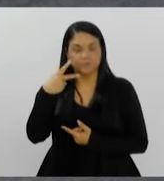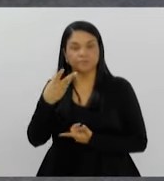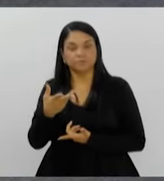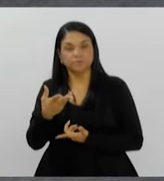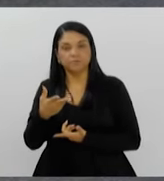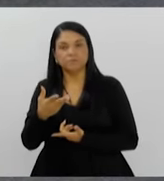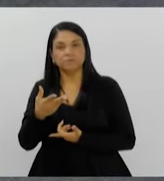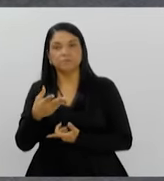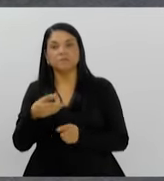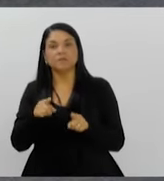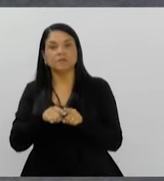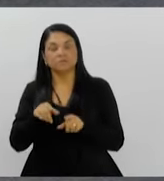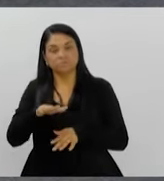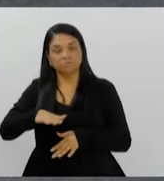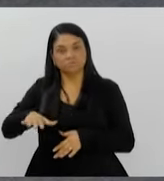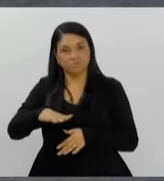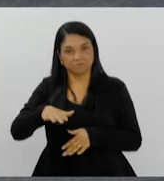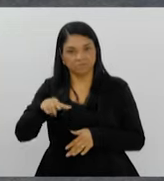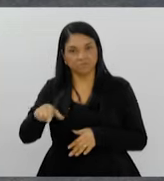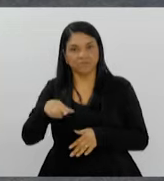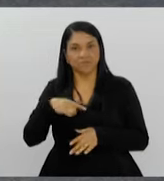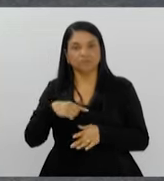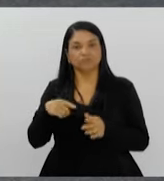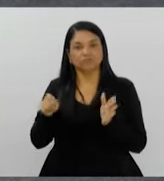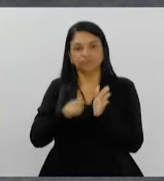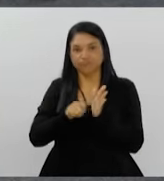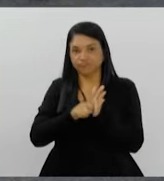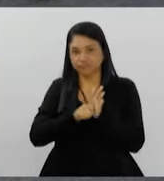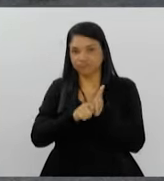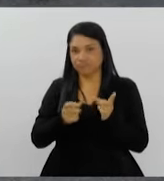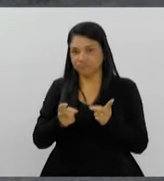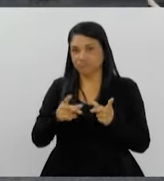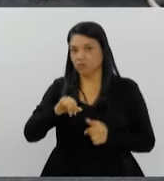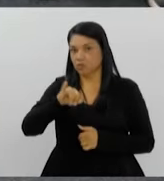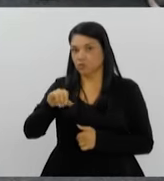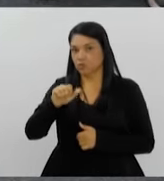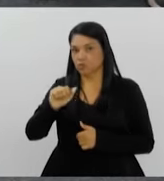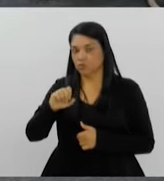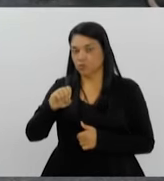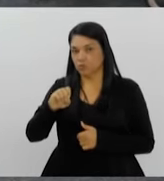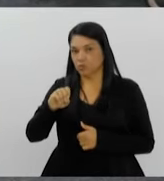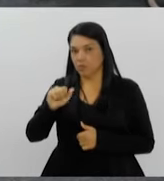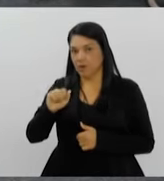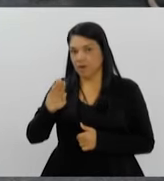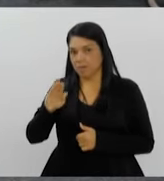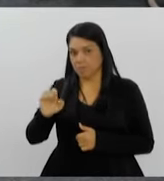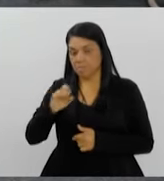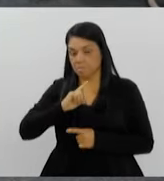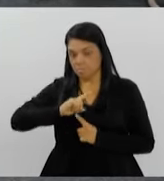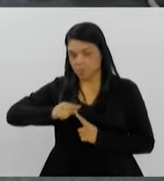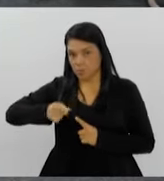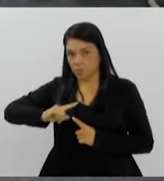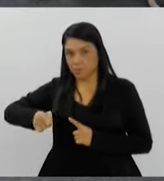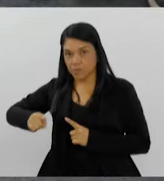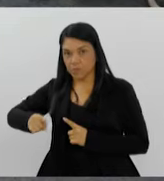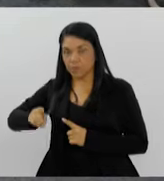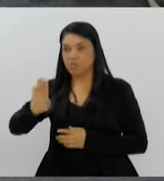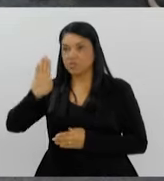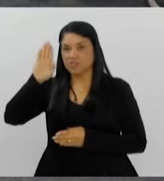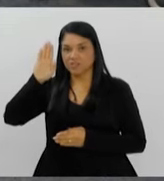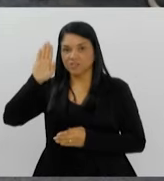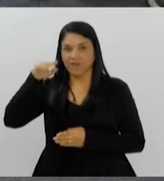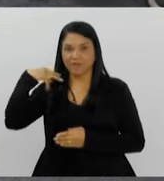um um traficante chamado Joab que está proibindo alguns candidatos